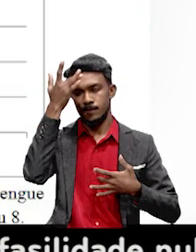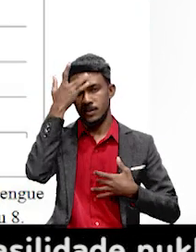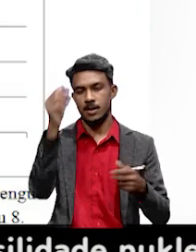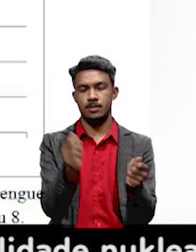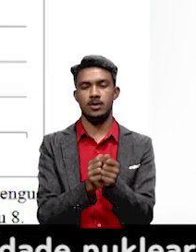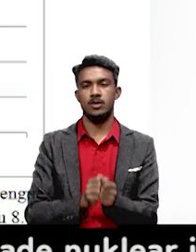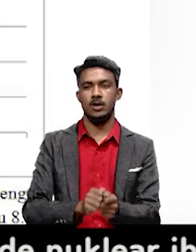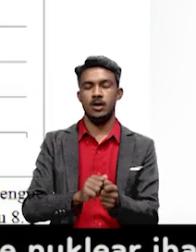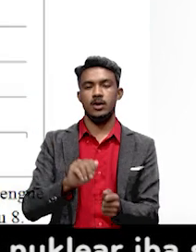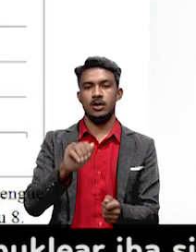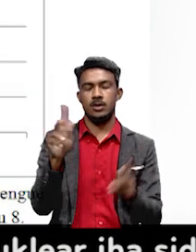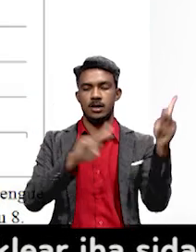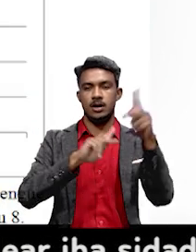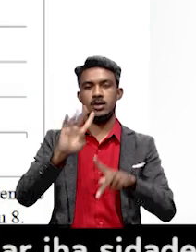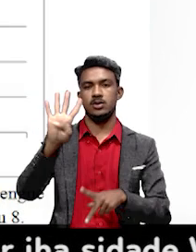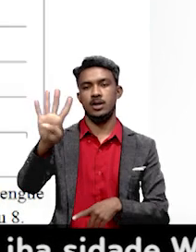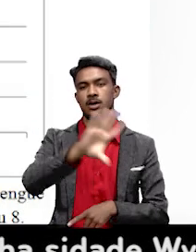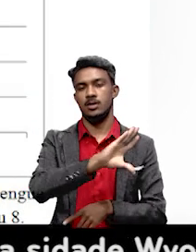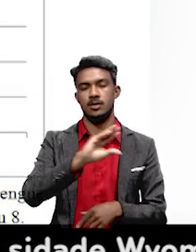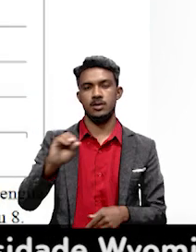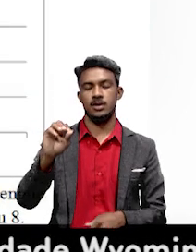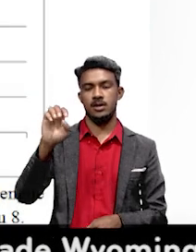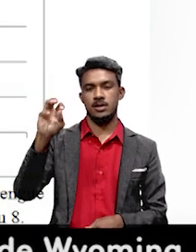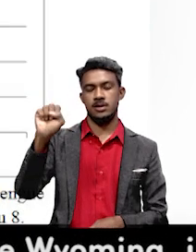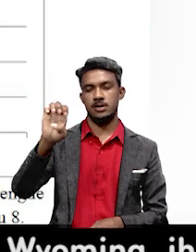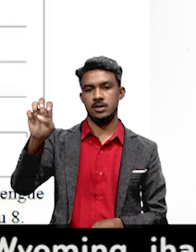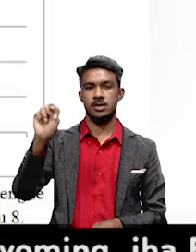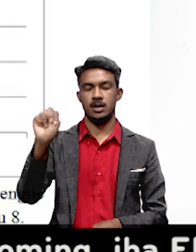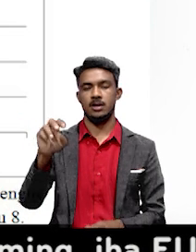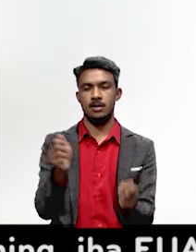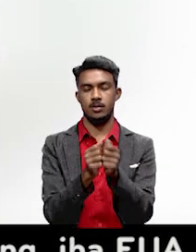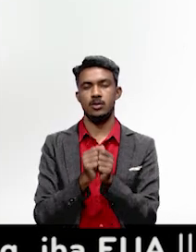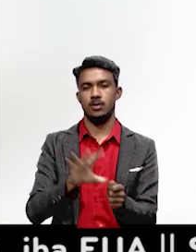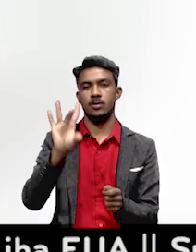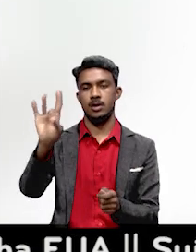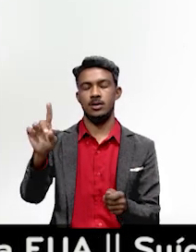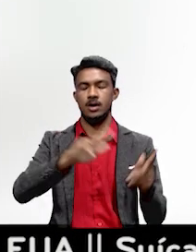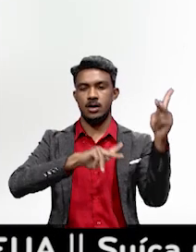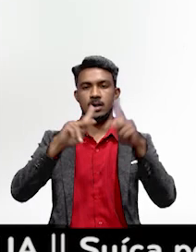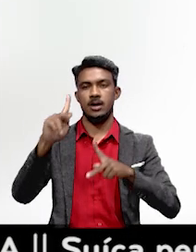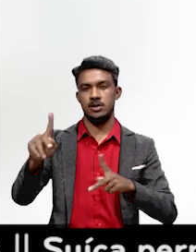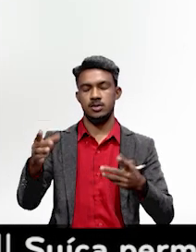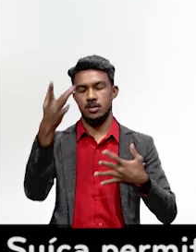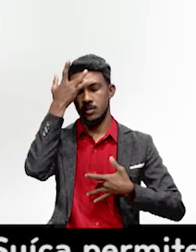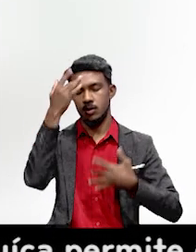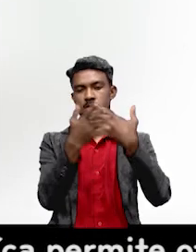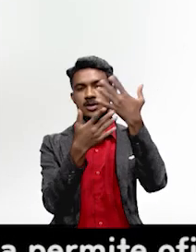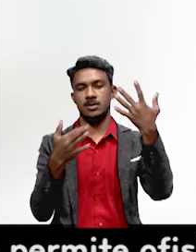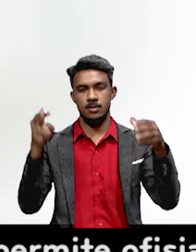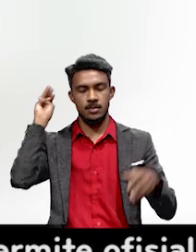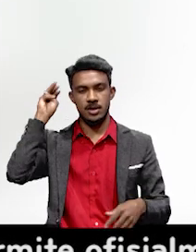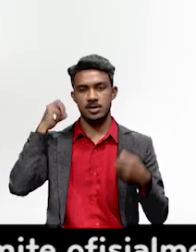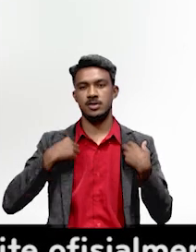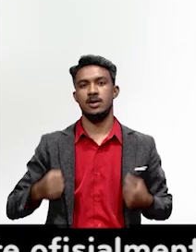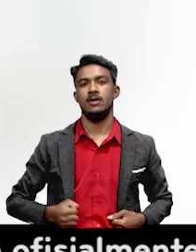ho dengue shek syndrome ho total caso walu. Relaciona ho caso dengue ne, Ministério Saúde apela ba